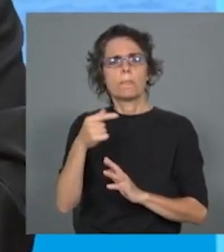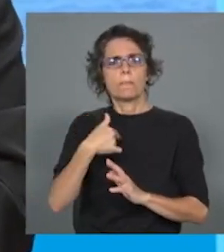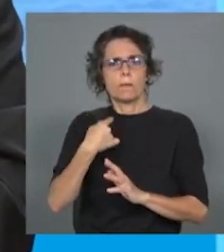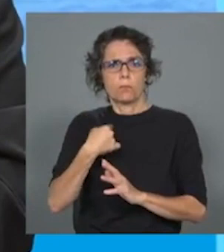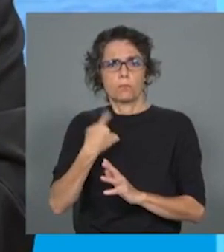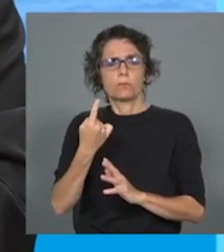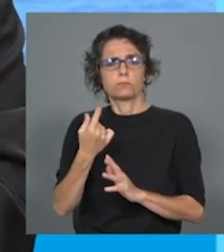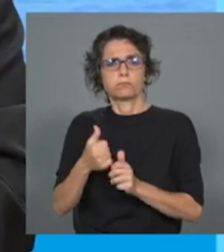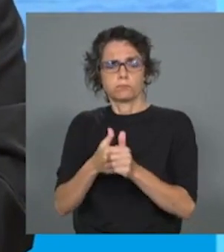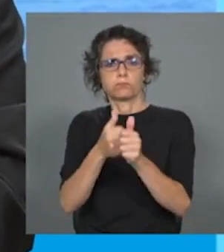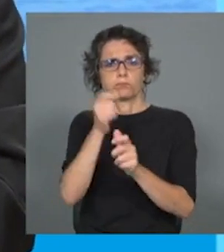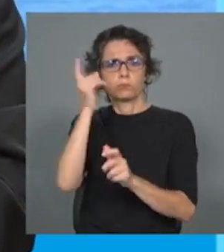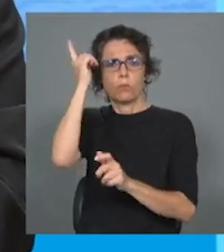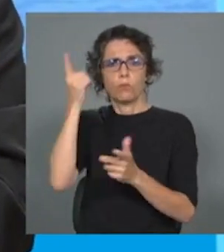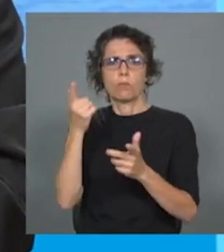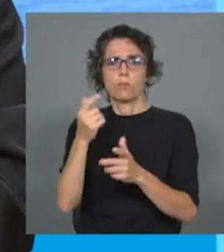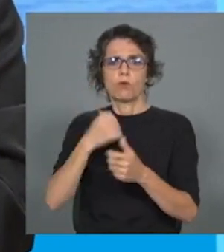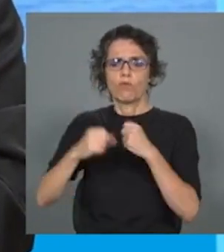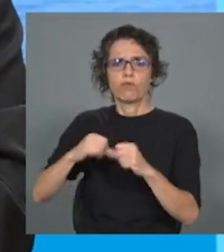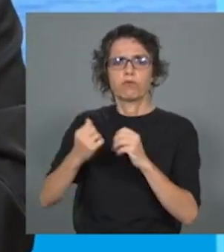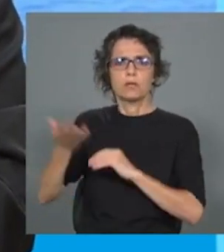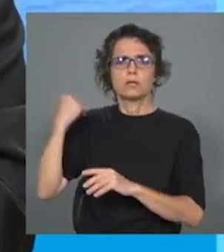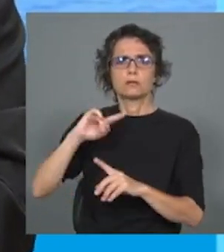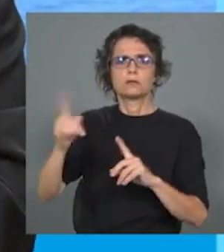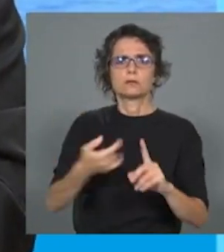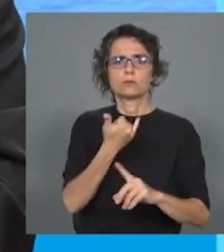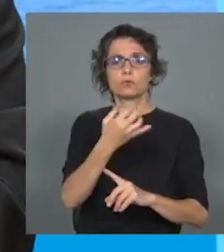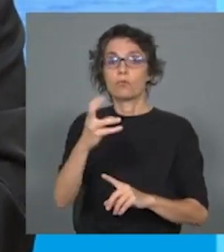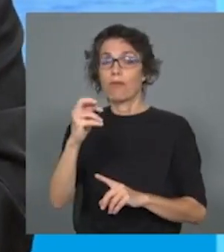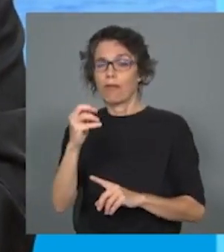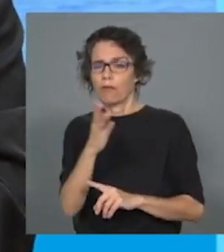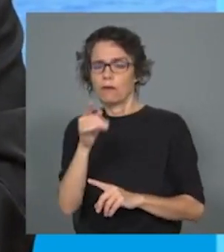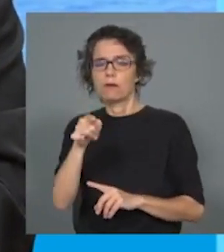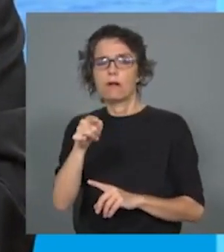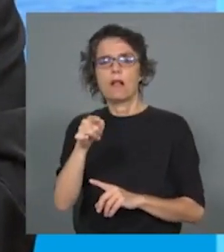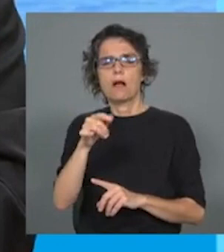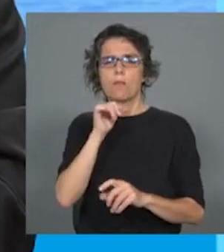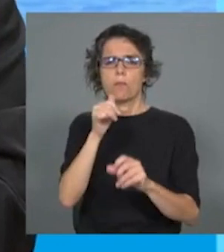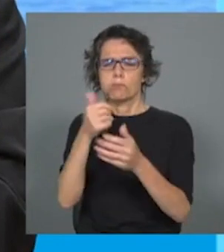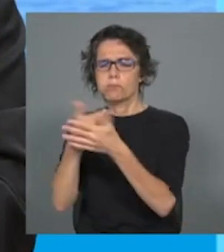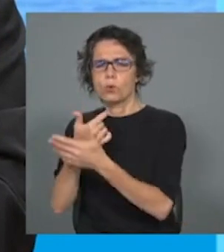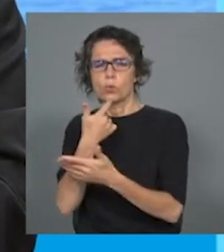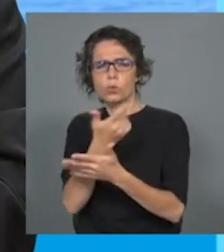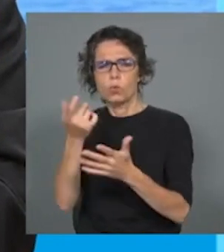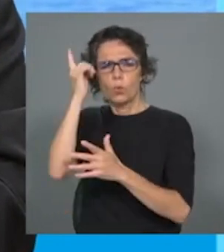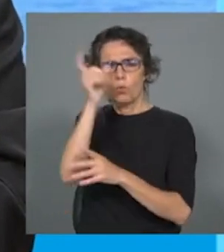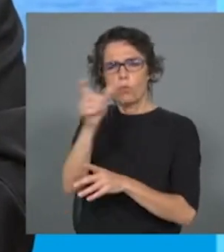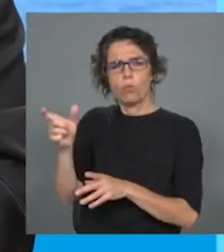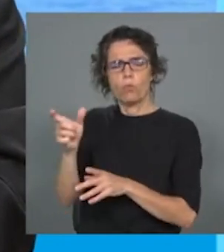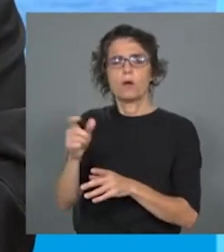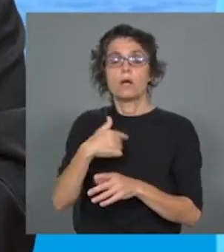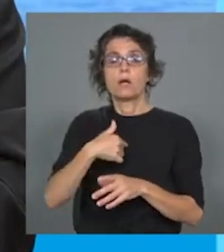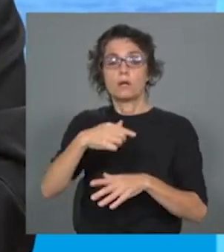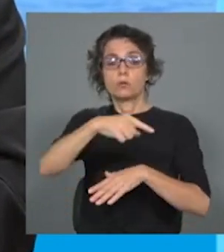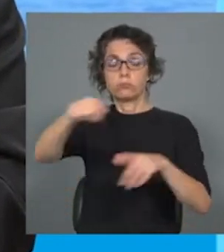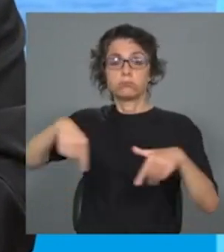vários bombeiros feridos, em 2013, se eu não estou enganado, em que faleceram vários bombeiros, não é? Na secção de queimados do